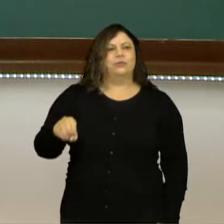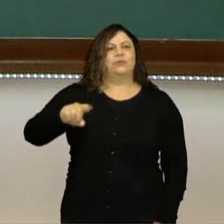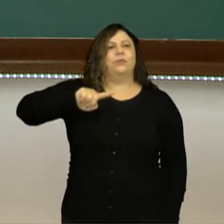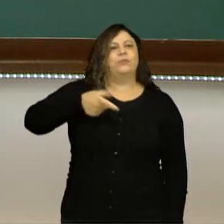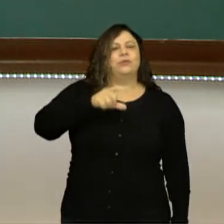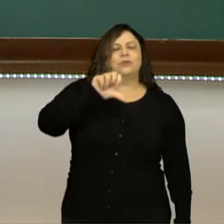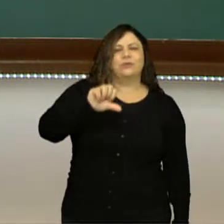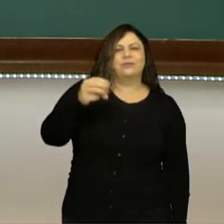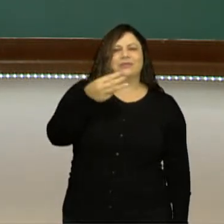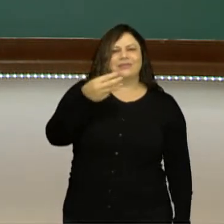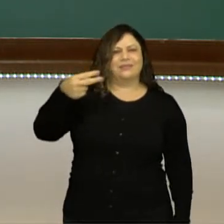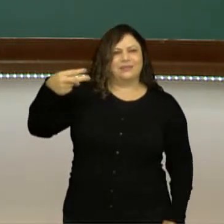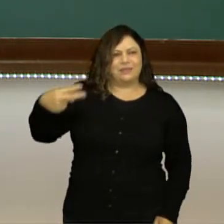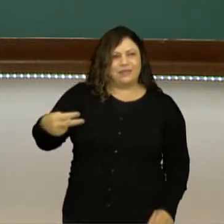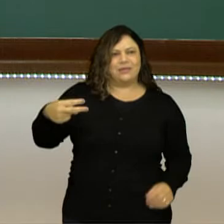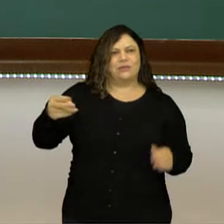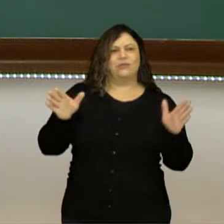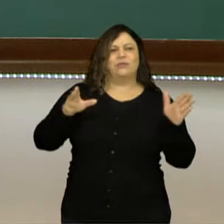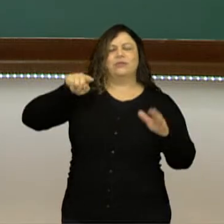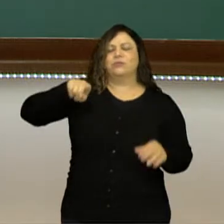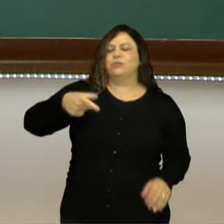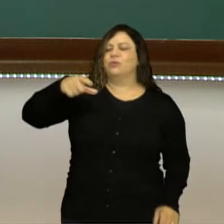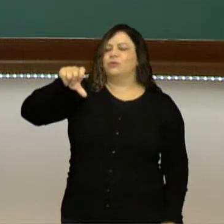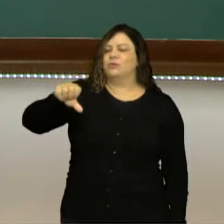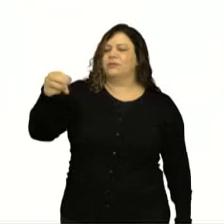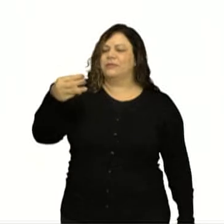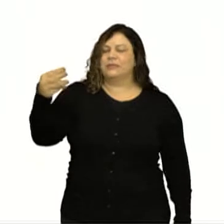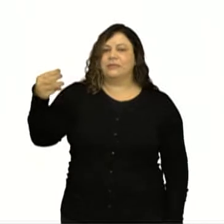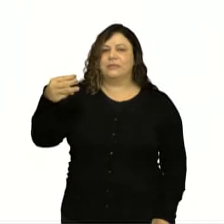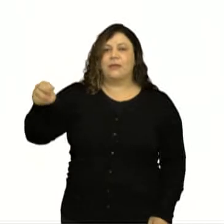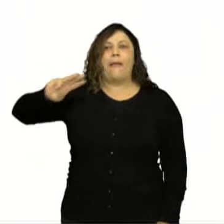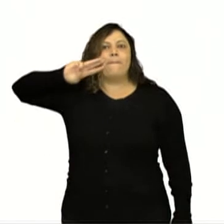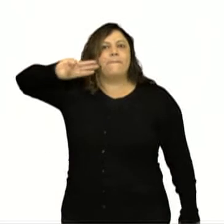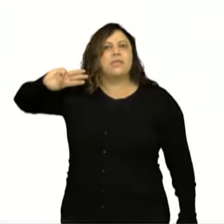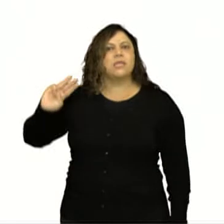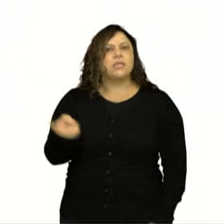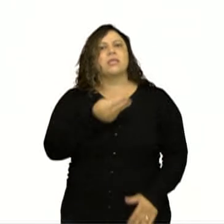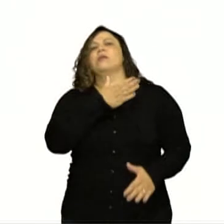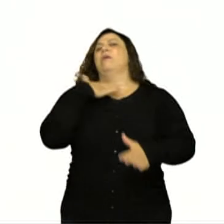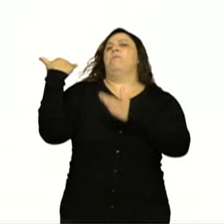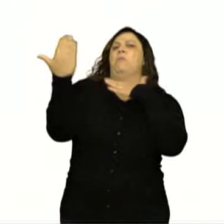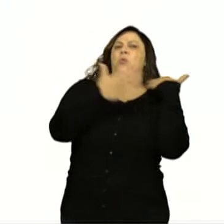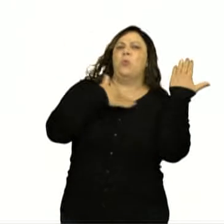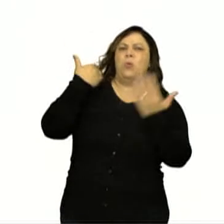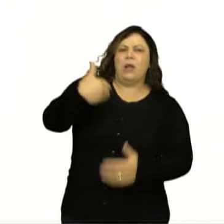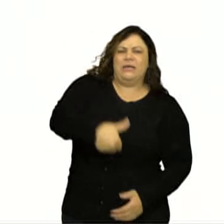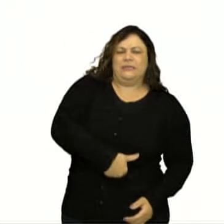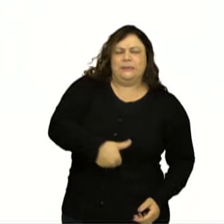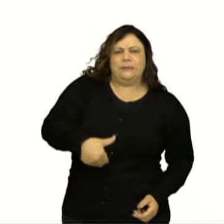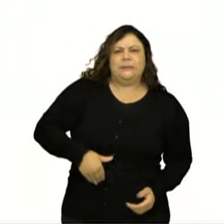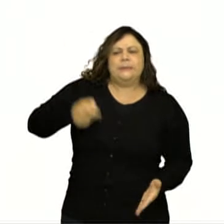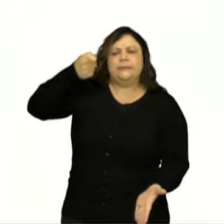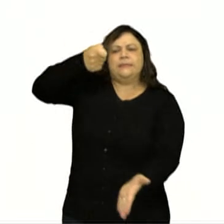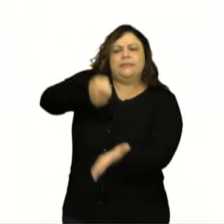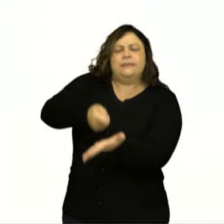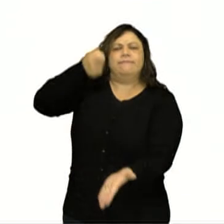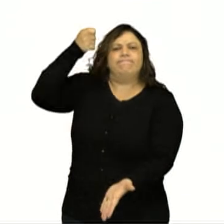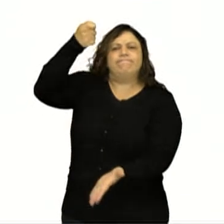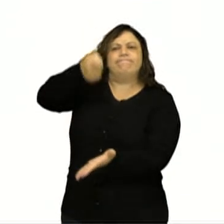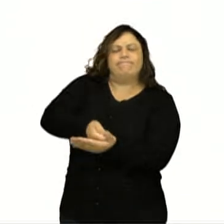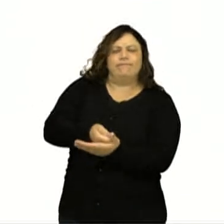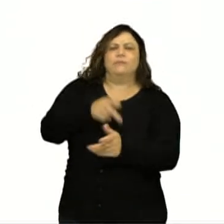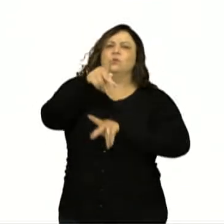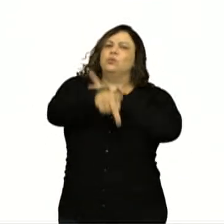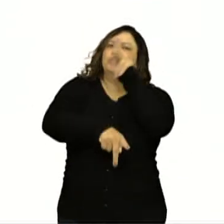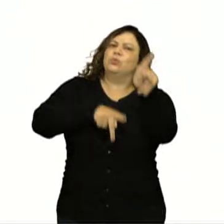ucranianos morreram de fome. Principal motivo dessa perseguição, a obrigatoriedade de todos os povos da União